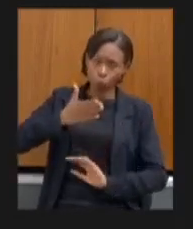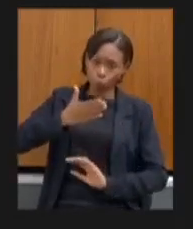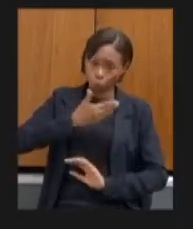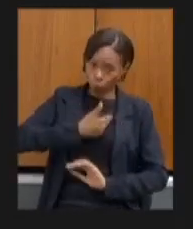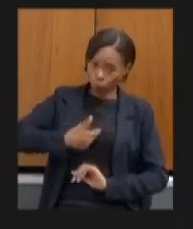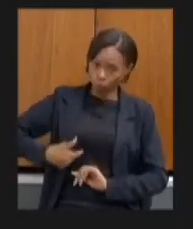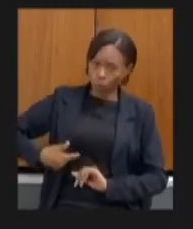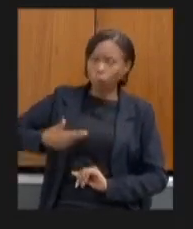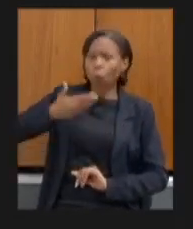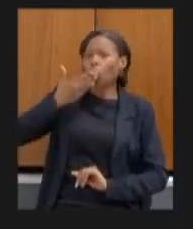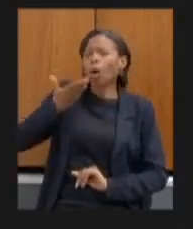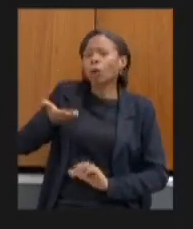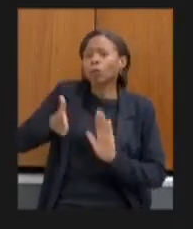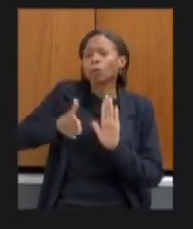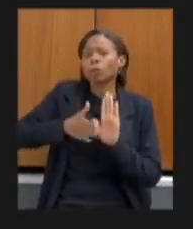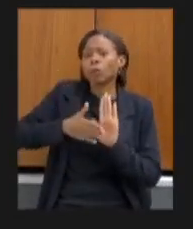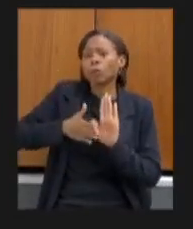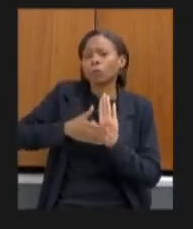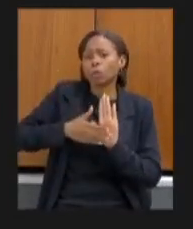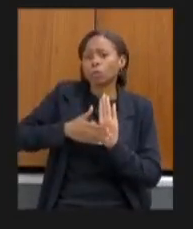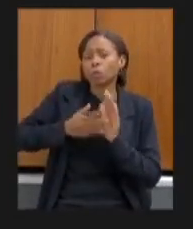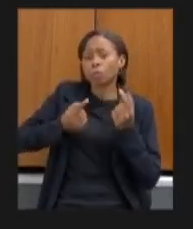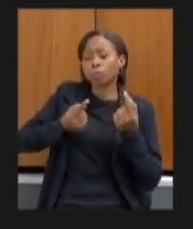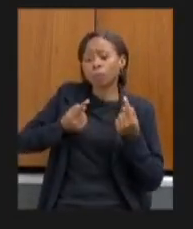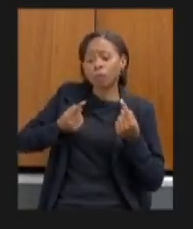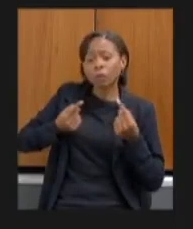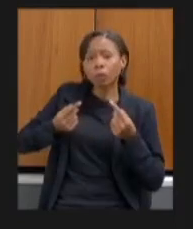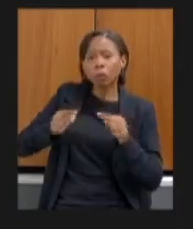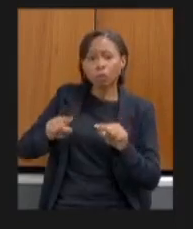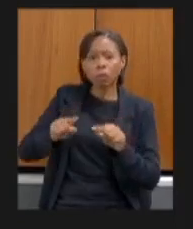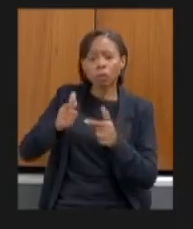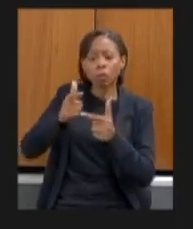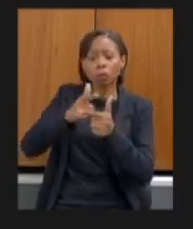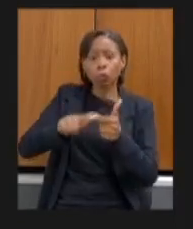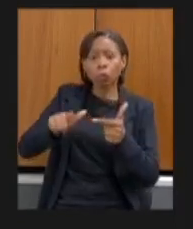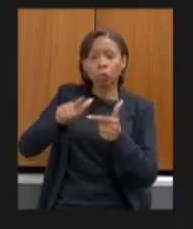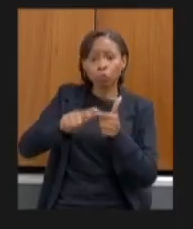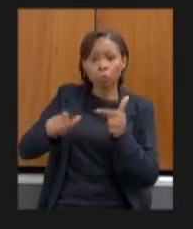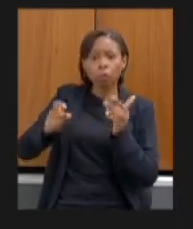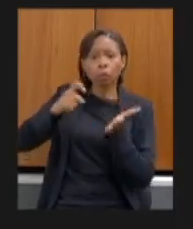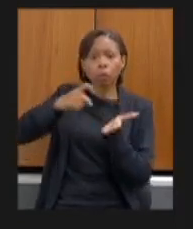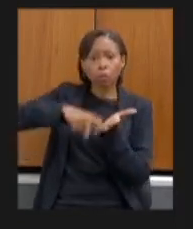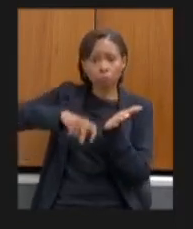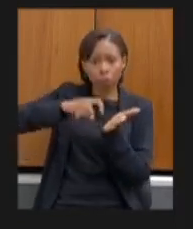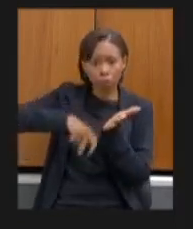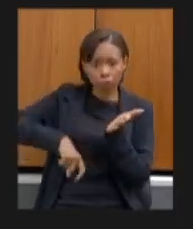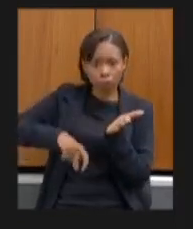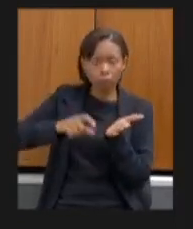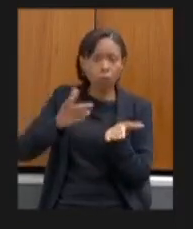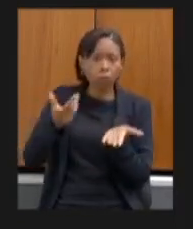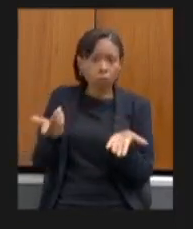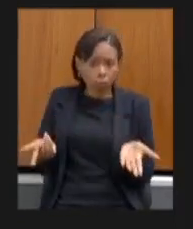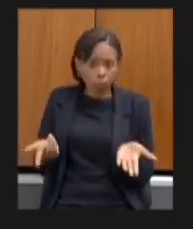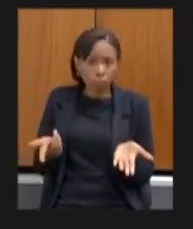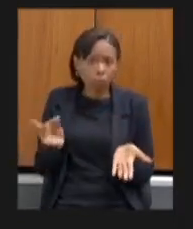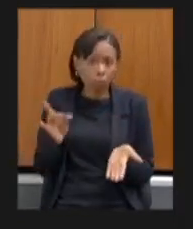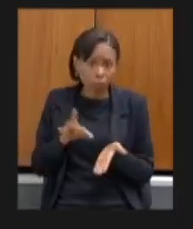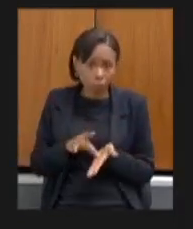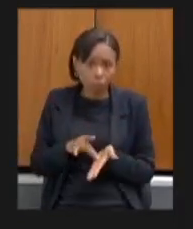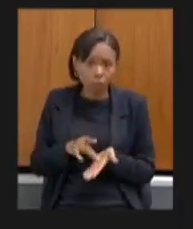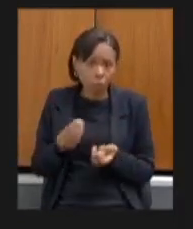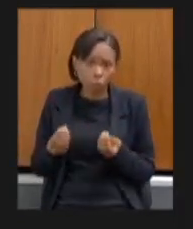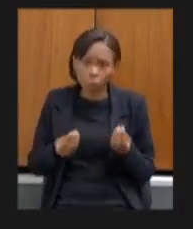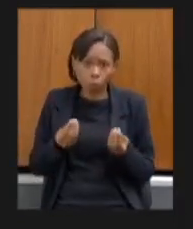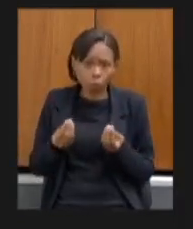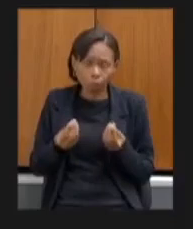governador Zema tem como, para enfrentar esse problema fiscal de fato, porque, por outro lado, o fica claro